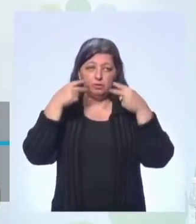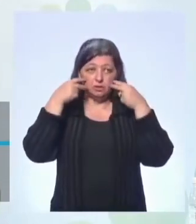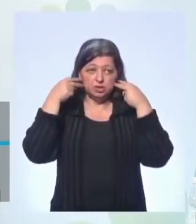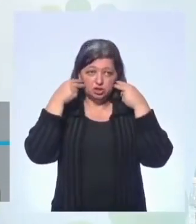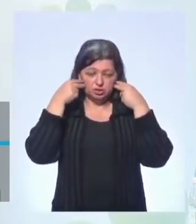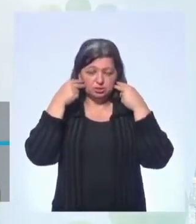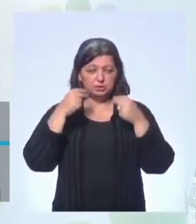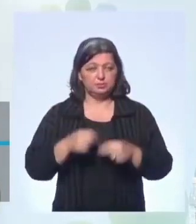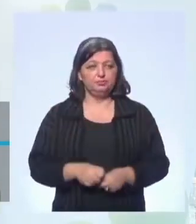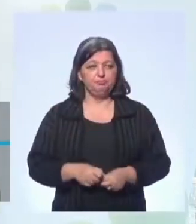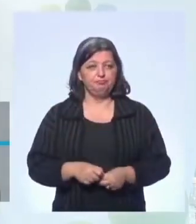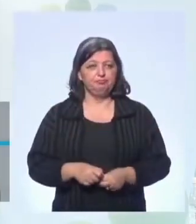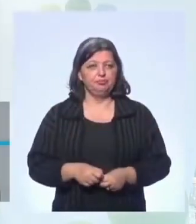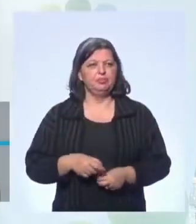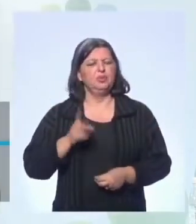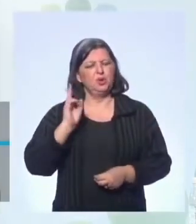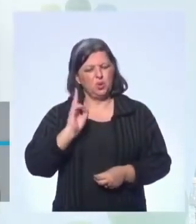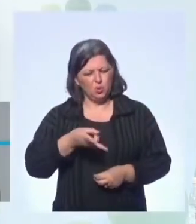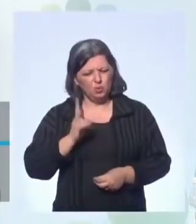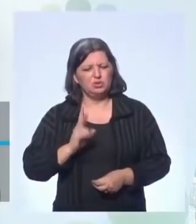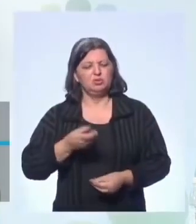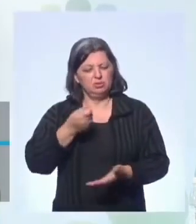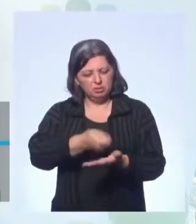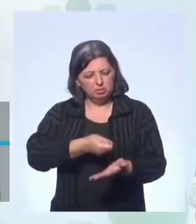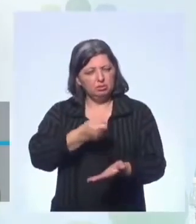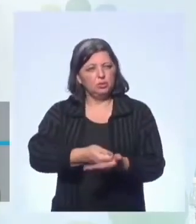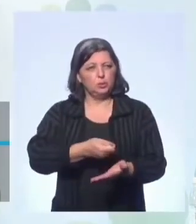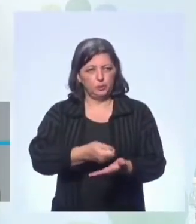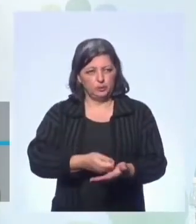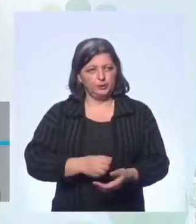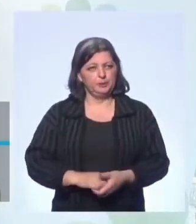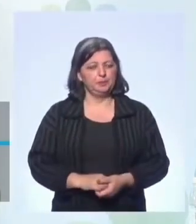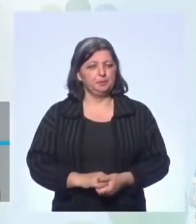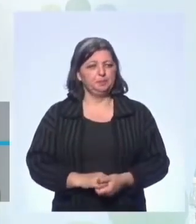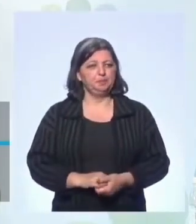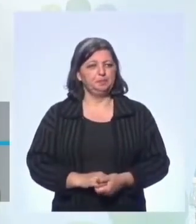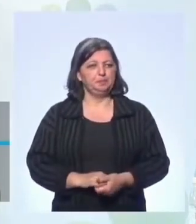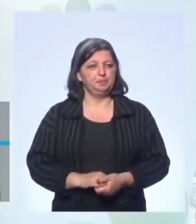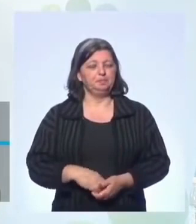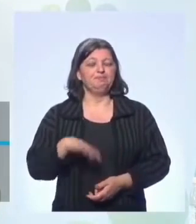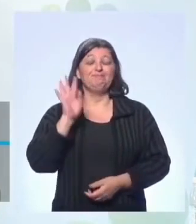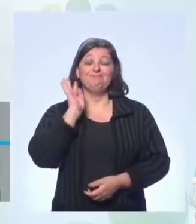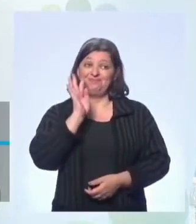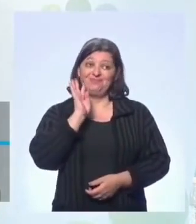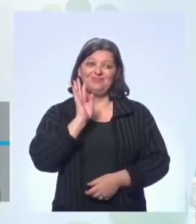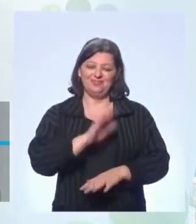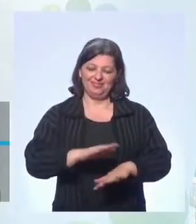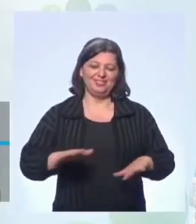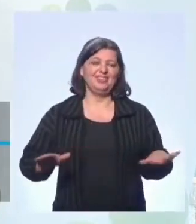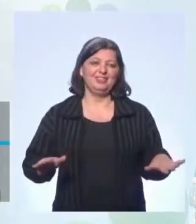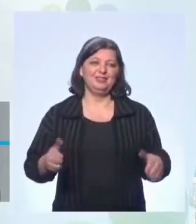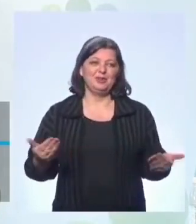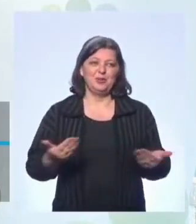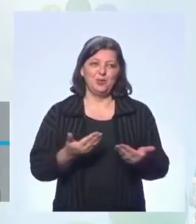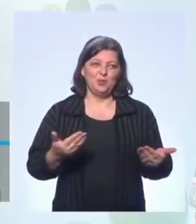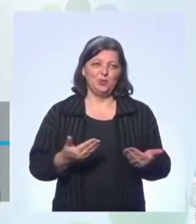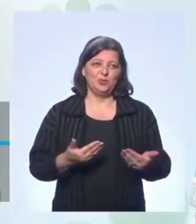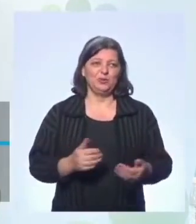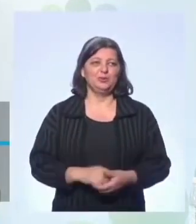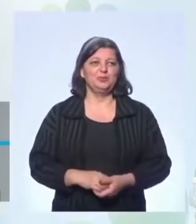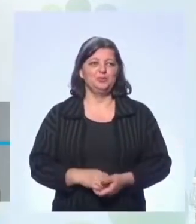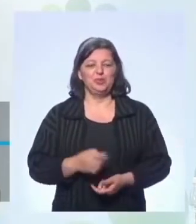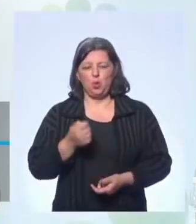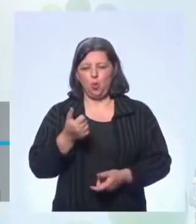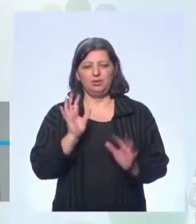indígenas, que até hoje eles lutam para manter. Galerinha, bem legal a aula de hoje, nós já estamos